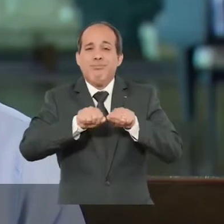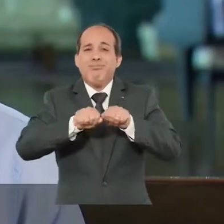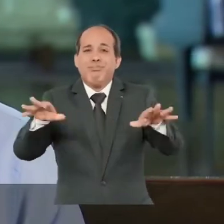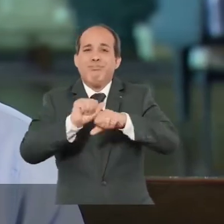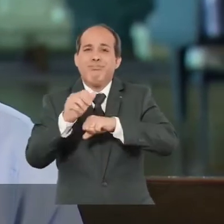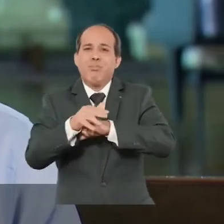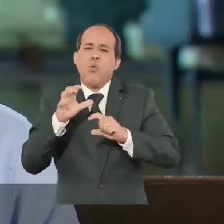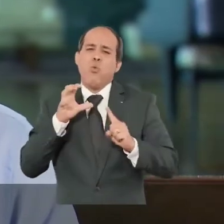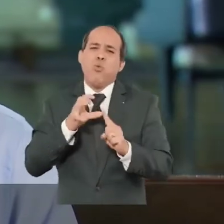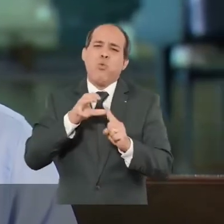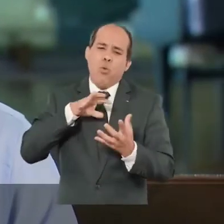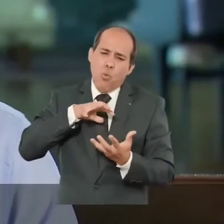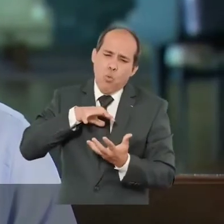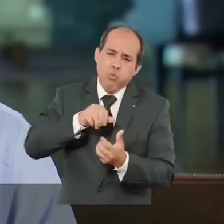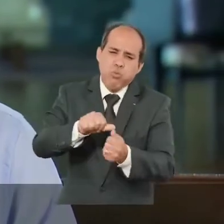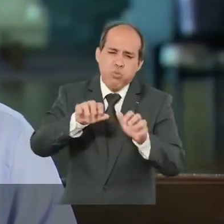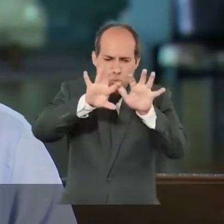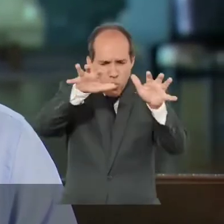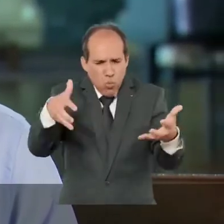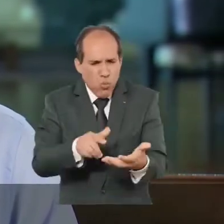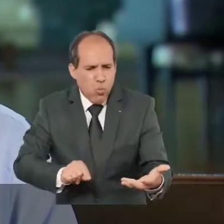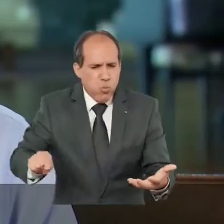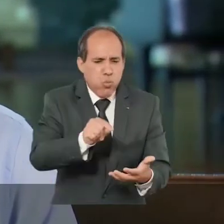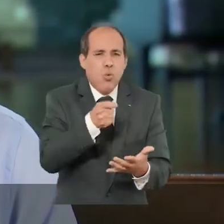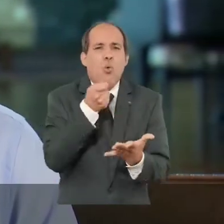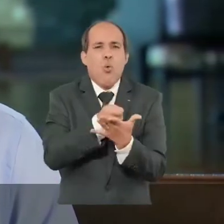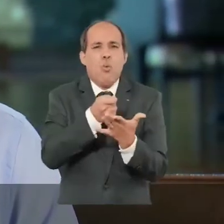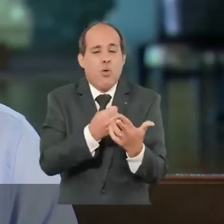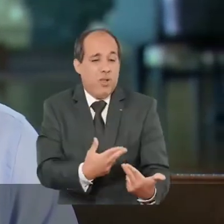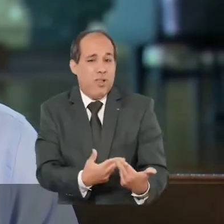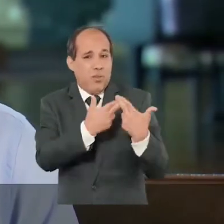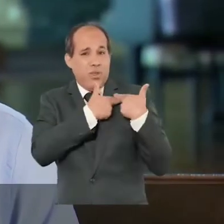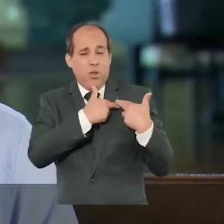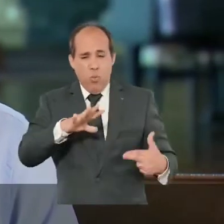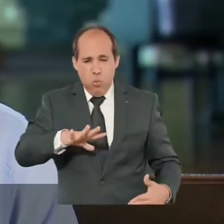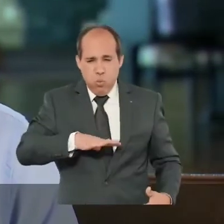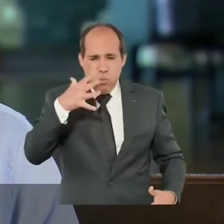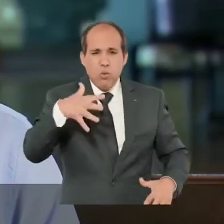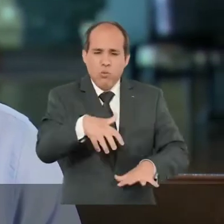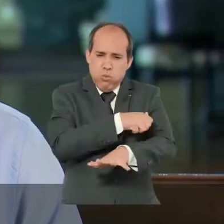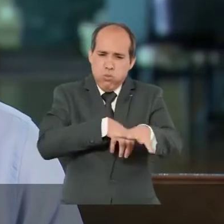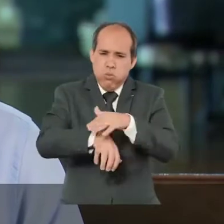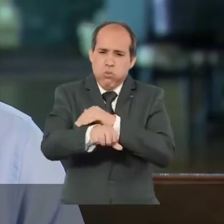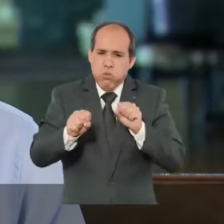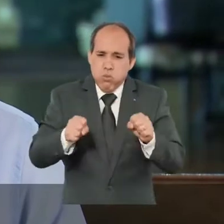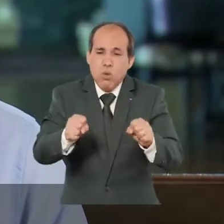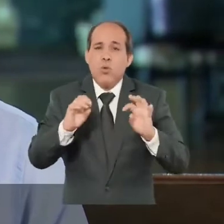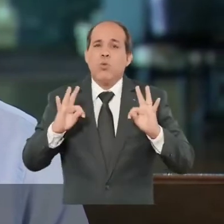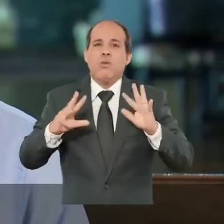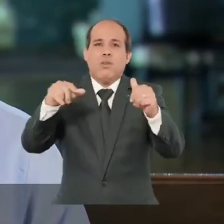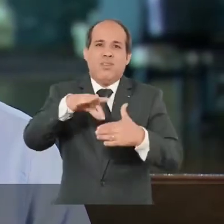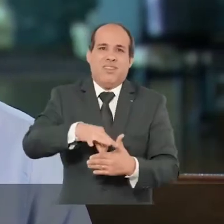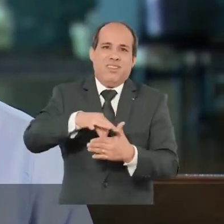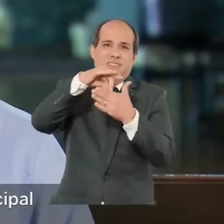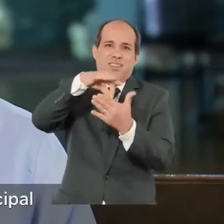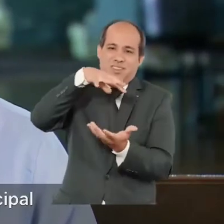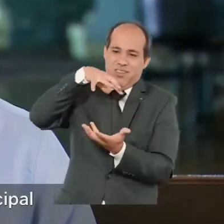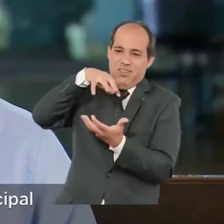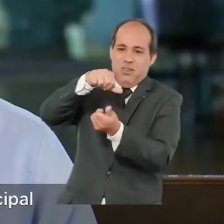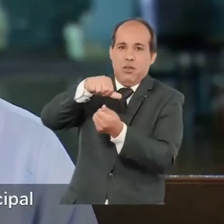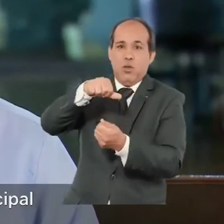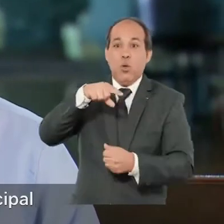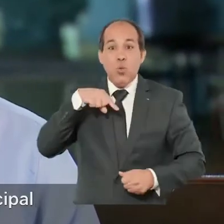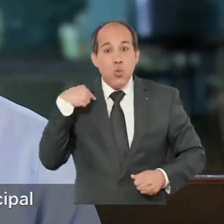pandemia que impactou o planeta exigiu o responsabilidade coragem e esforço de todos os líderes mundiais